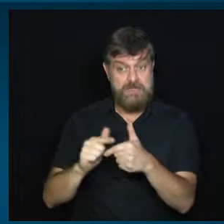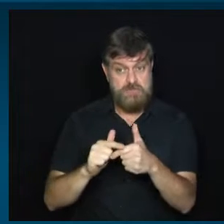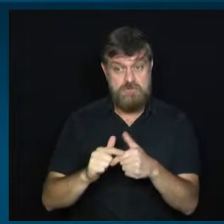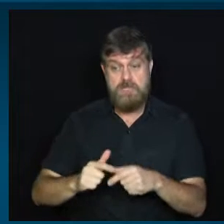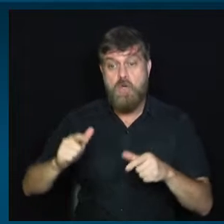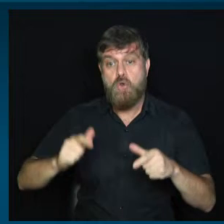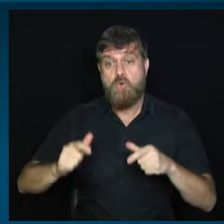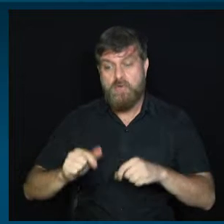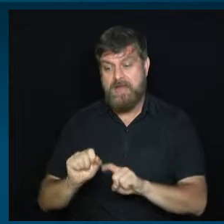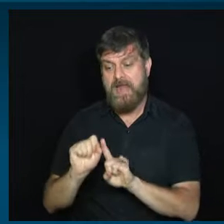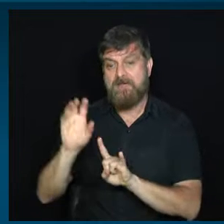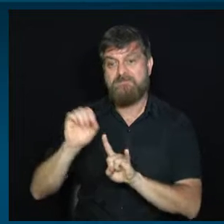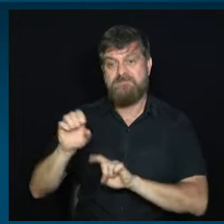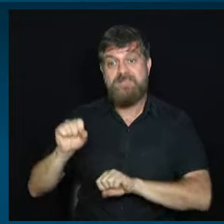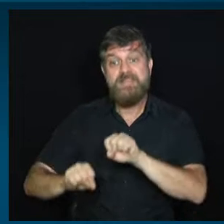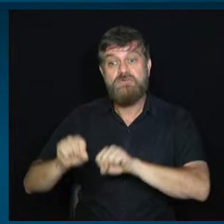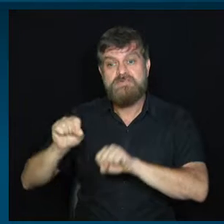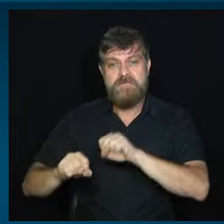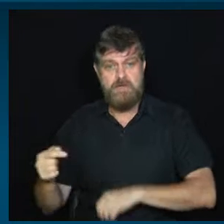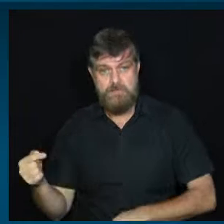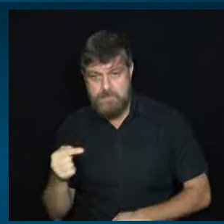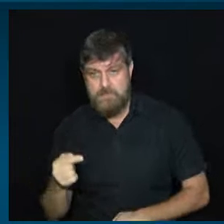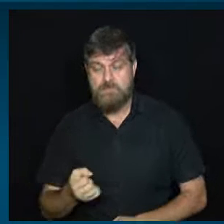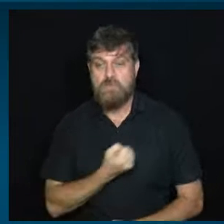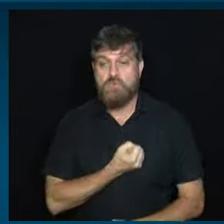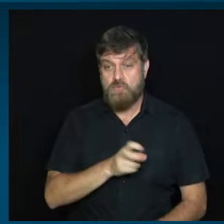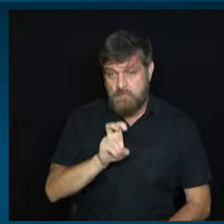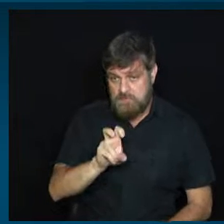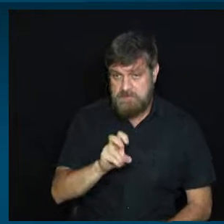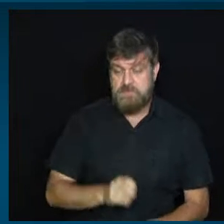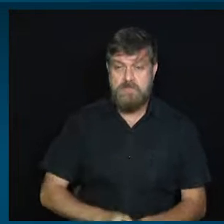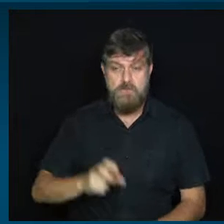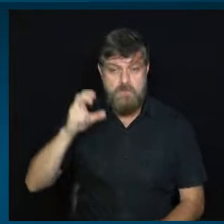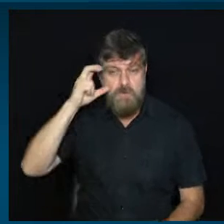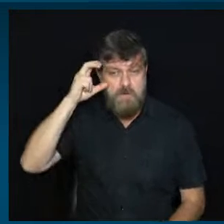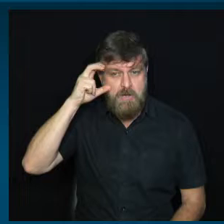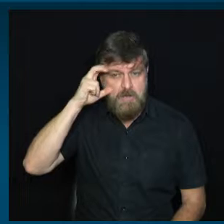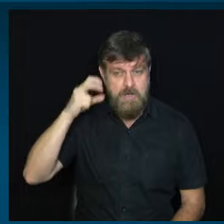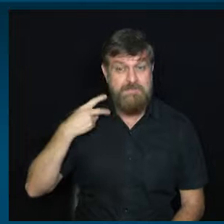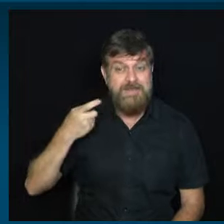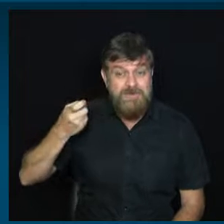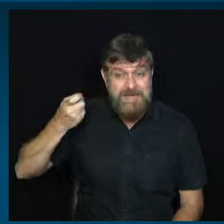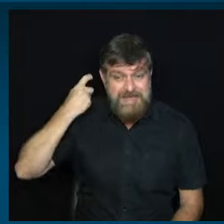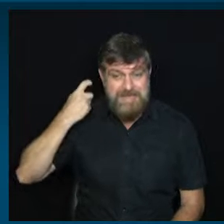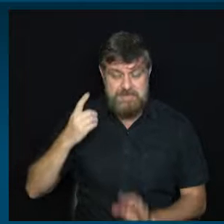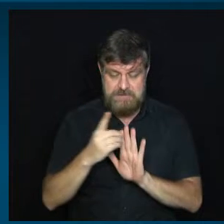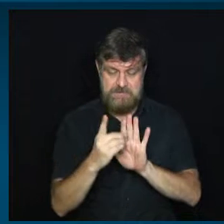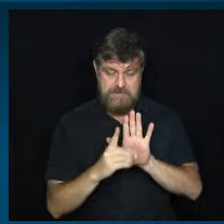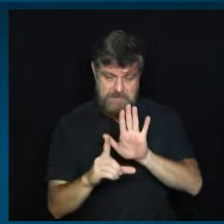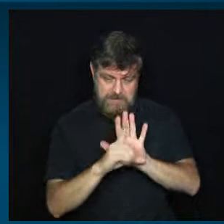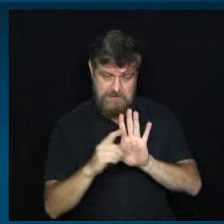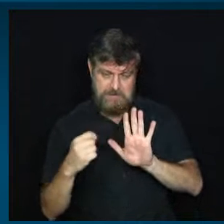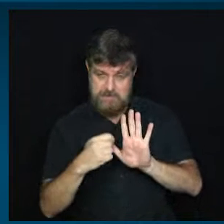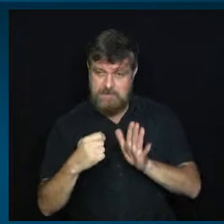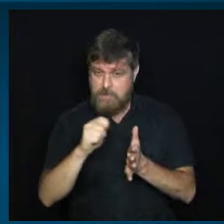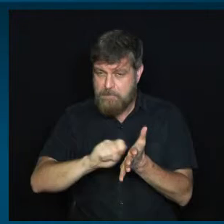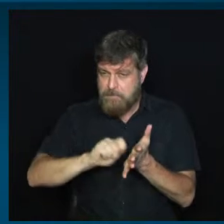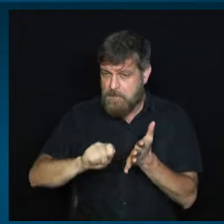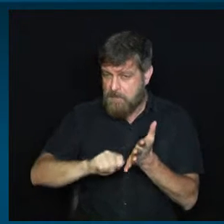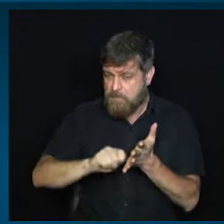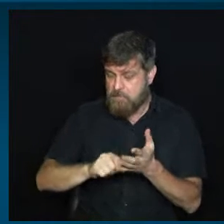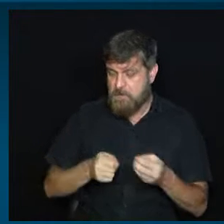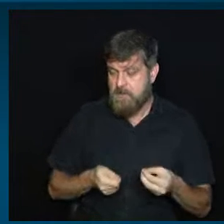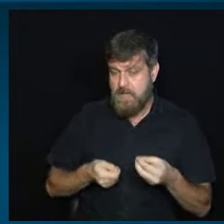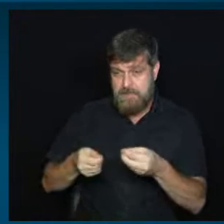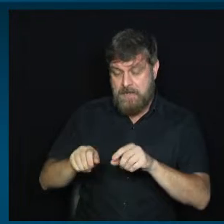cidade. Já o item 5 é de autoria do ex-vereador Cláudio da Farmácia. O projeto de decreto legislativo concede